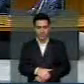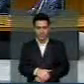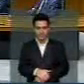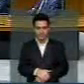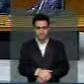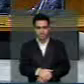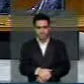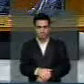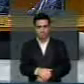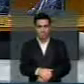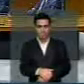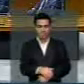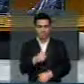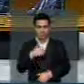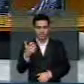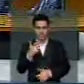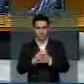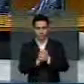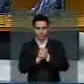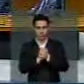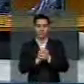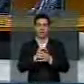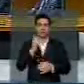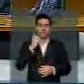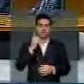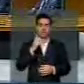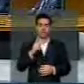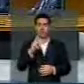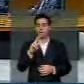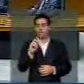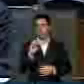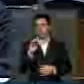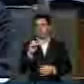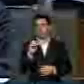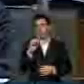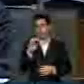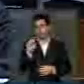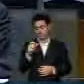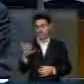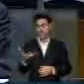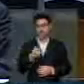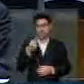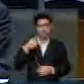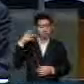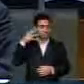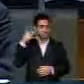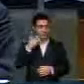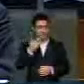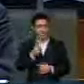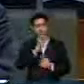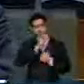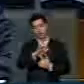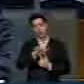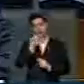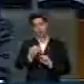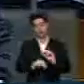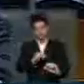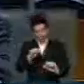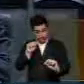Obrigado cumprimento novo Deputado protor pelo seu brilhante pronunciamento e enaltecendo a figura